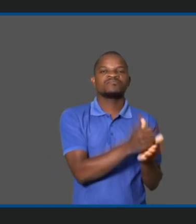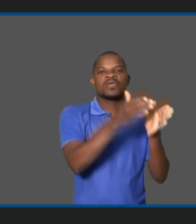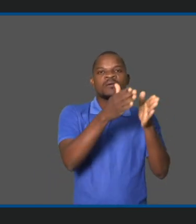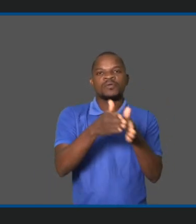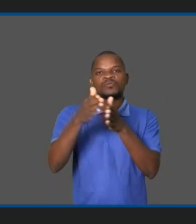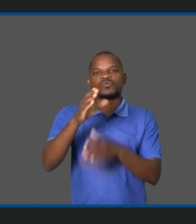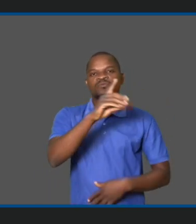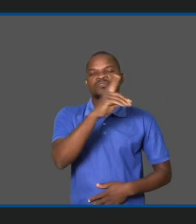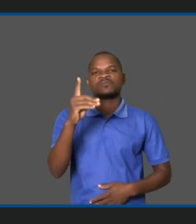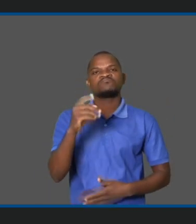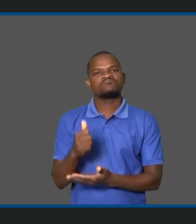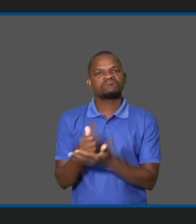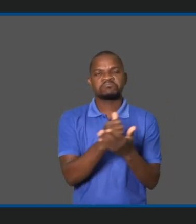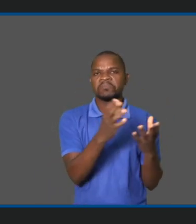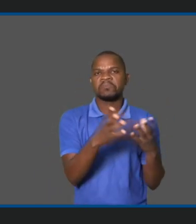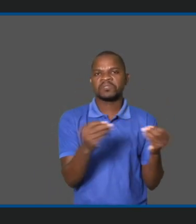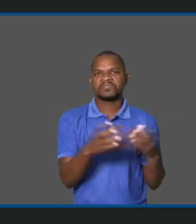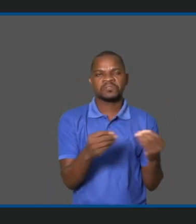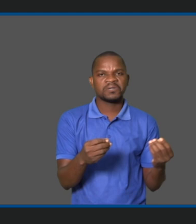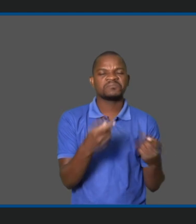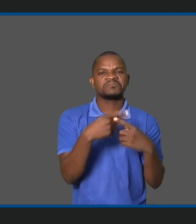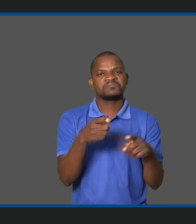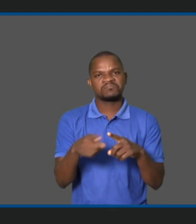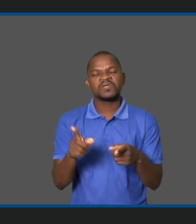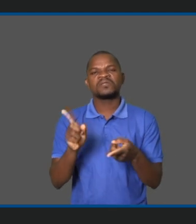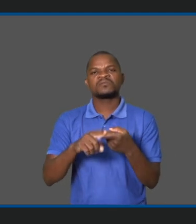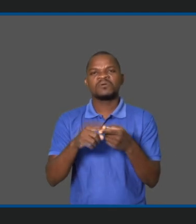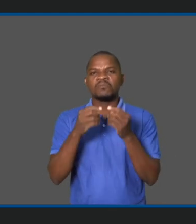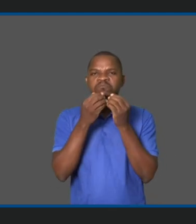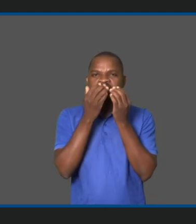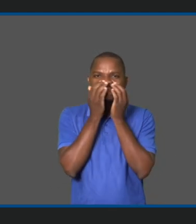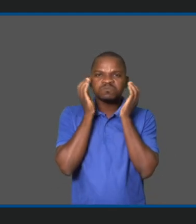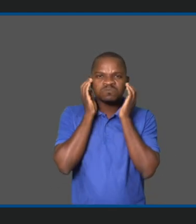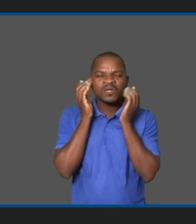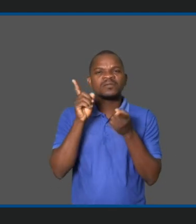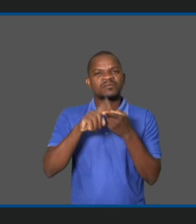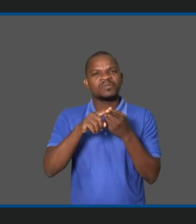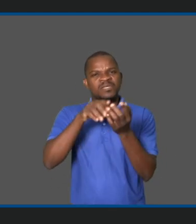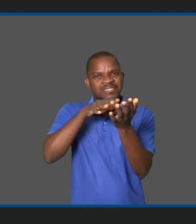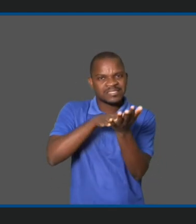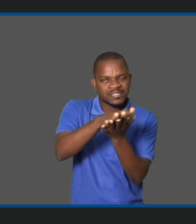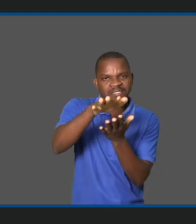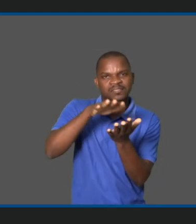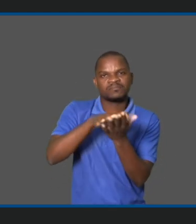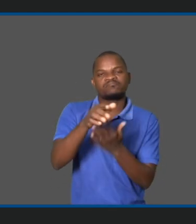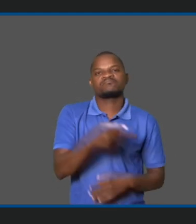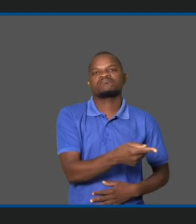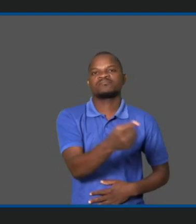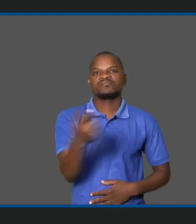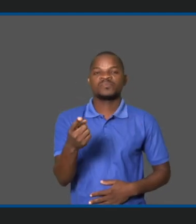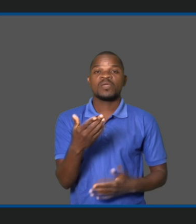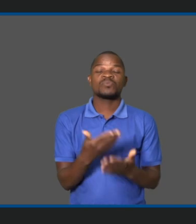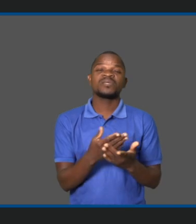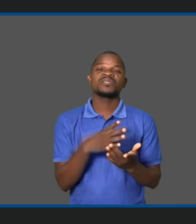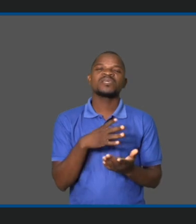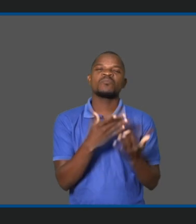máscaras, em alguma sensibilização concreta, porque temos muitas pessoas com deficiência que ainda não estão a saber qual é